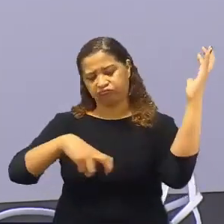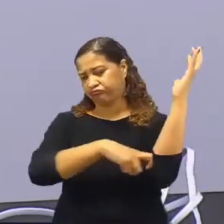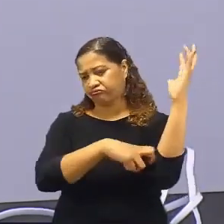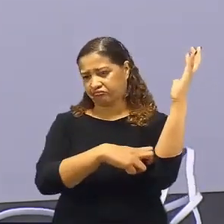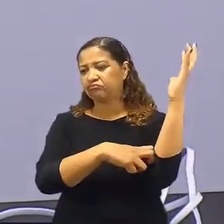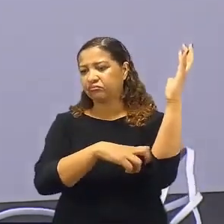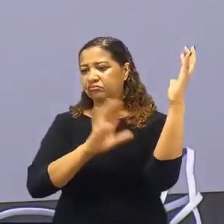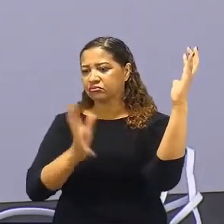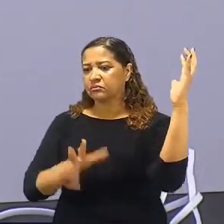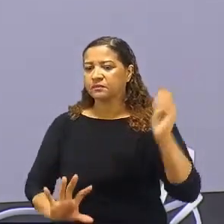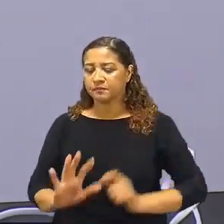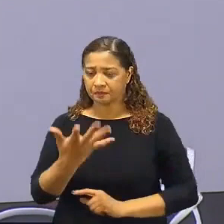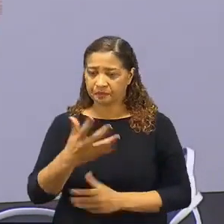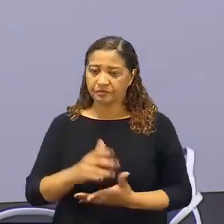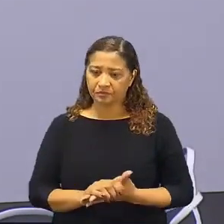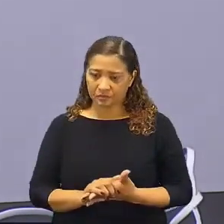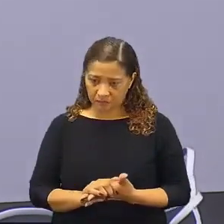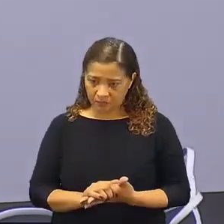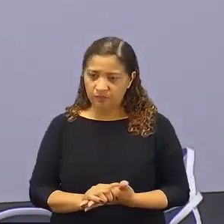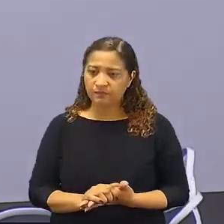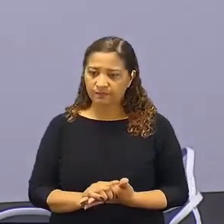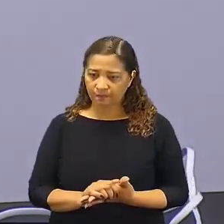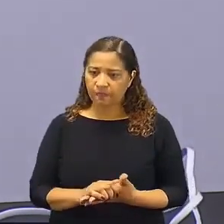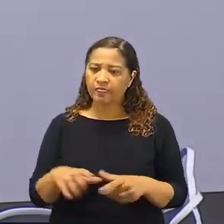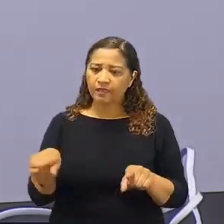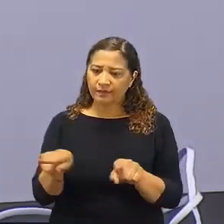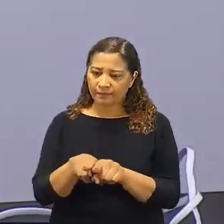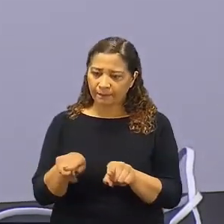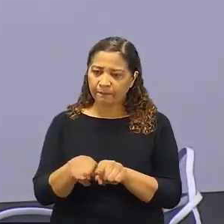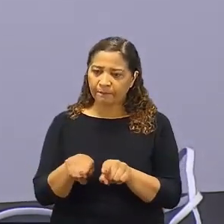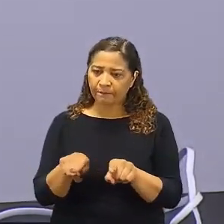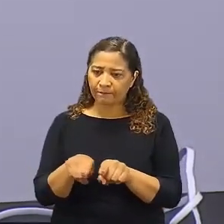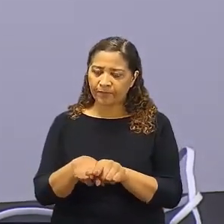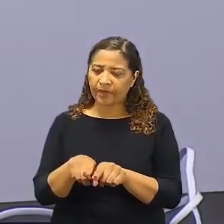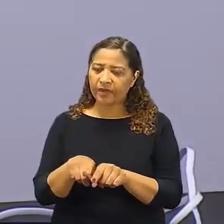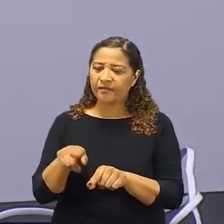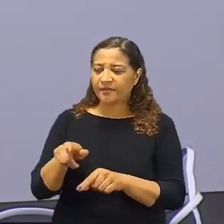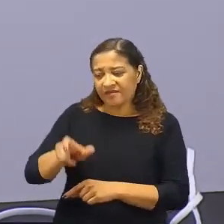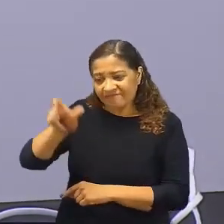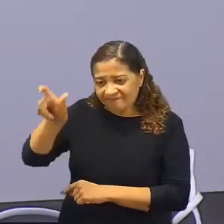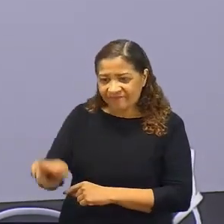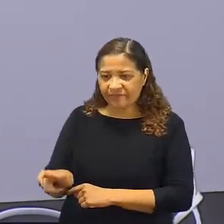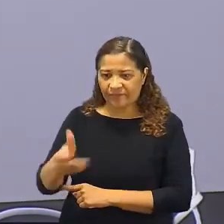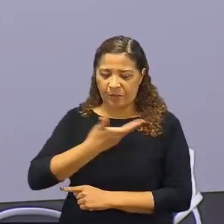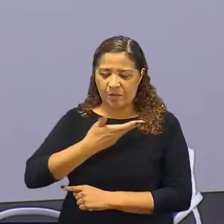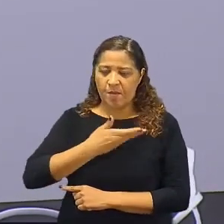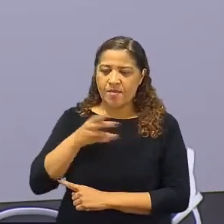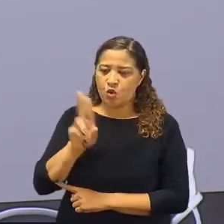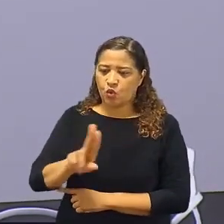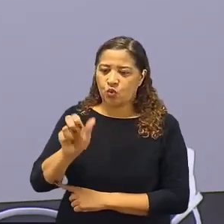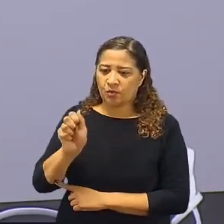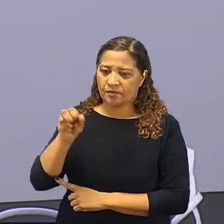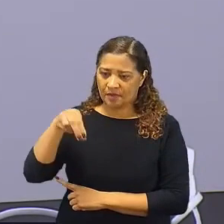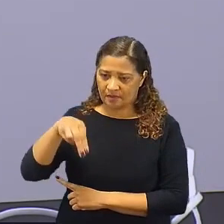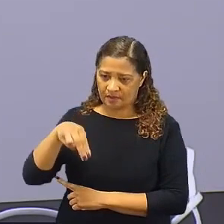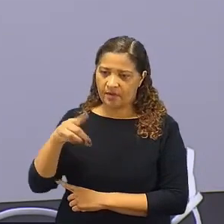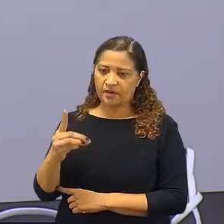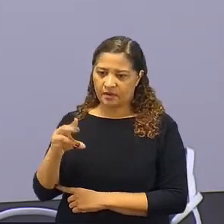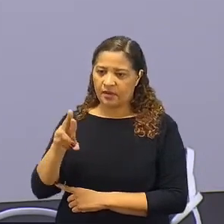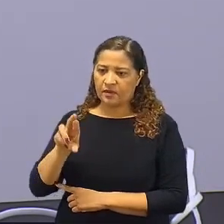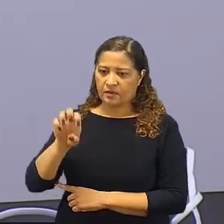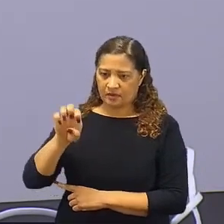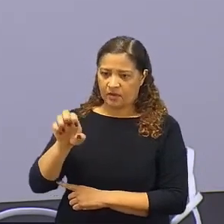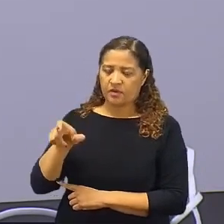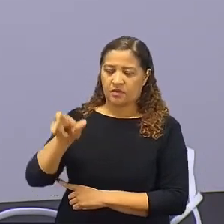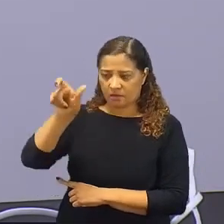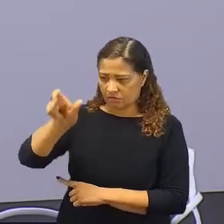Eu tinha, quando incomodei bastante o amigo André, que eu sempre falo também, como vereador gringo, a